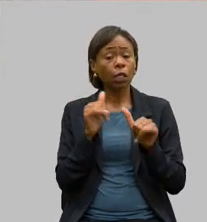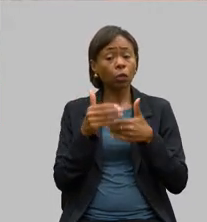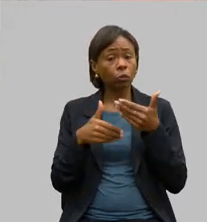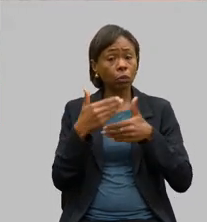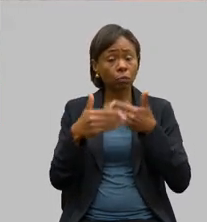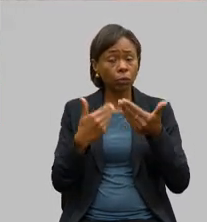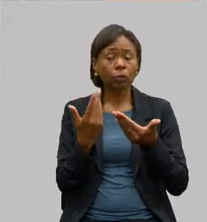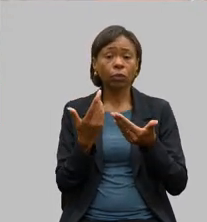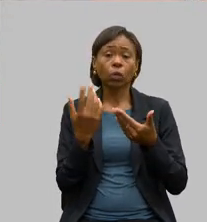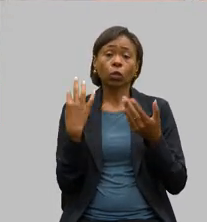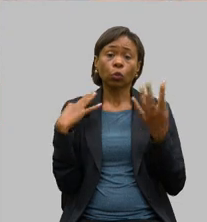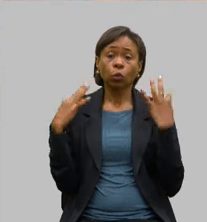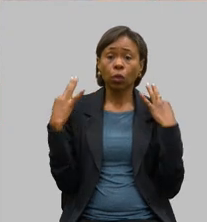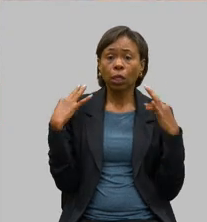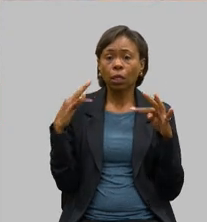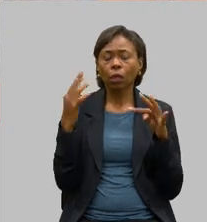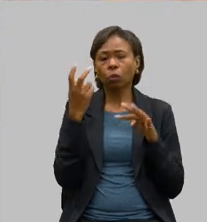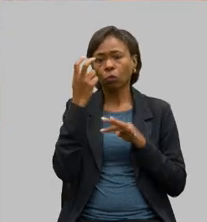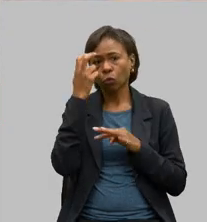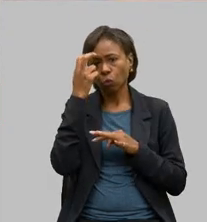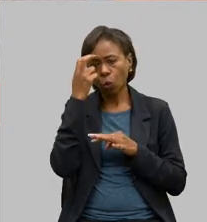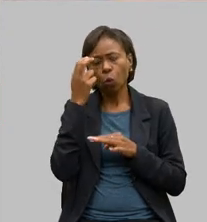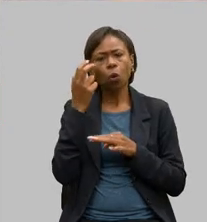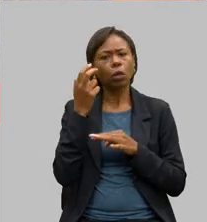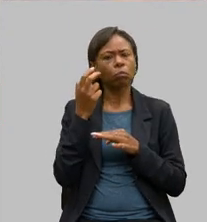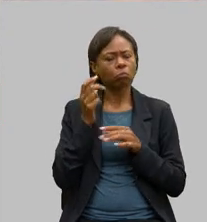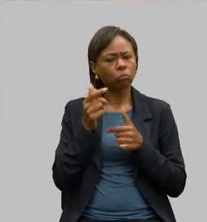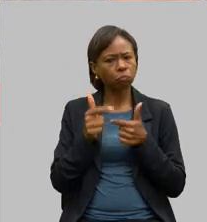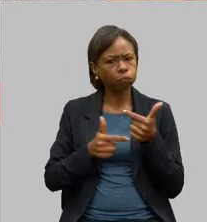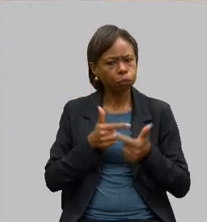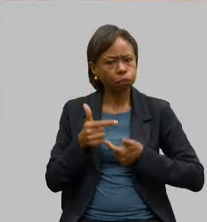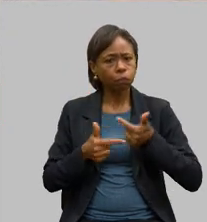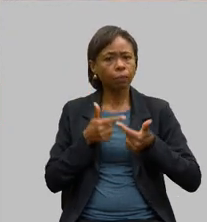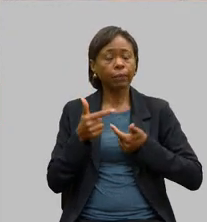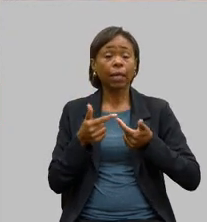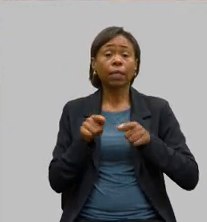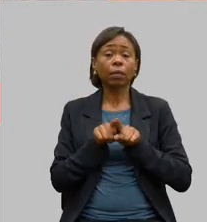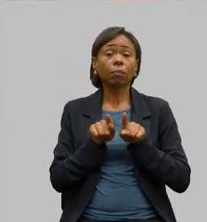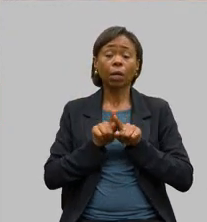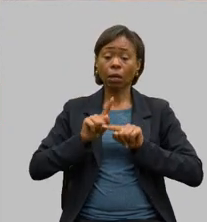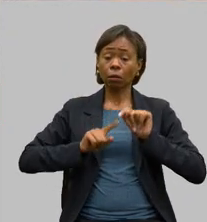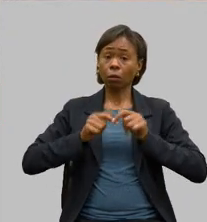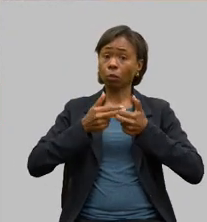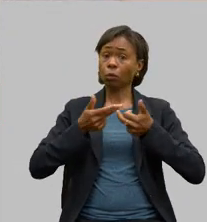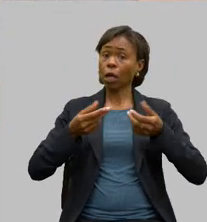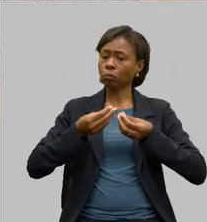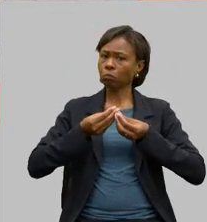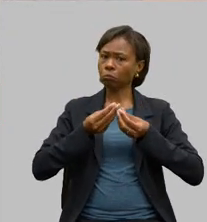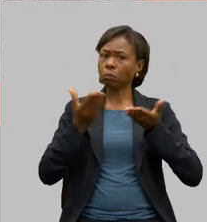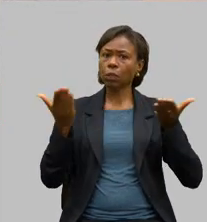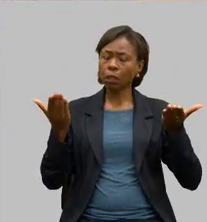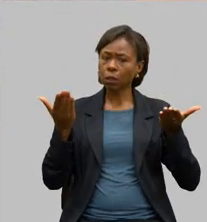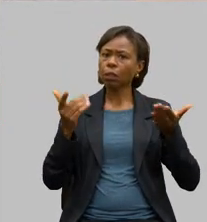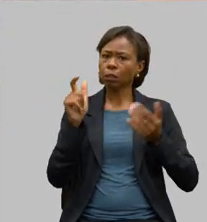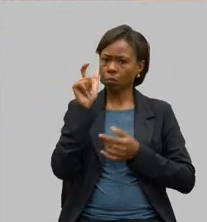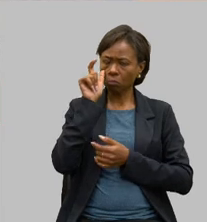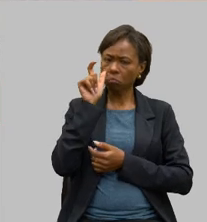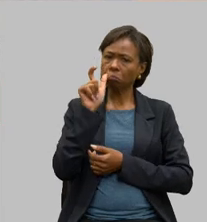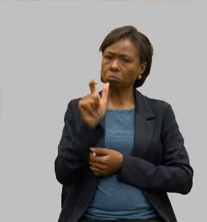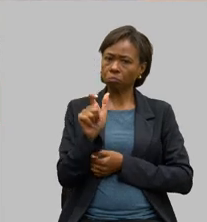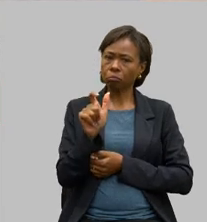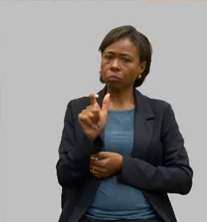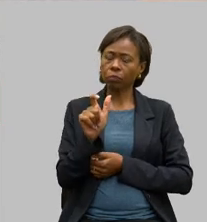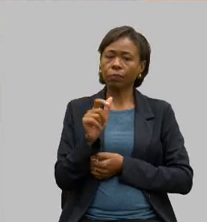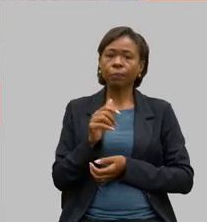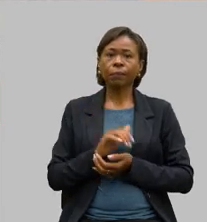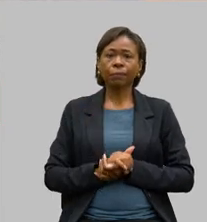através de muito trabalho e a diversidade de produtos oferecidos que eu consegui reparar ali que é muito interessante a comissão